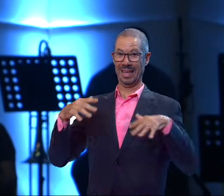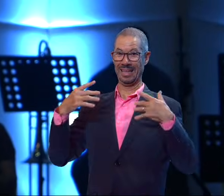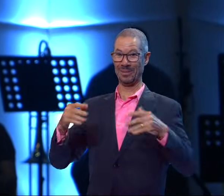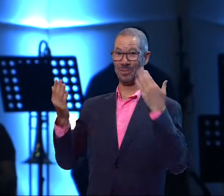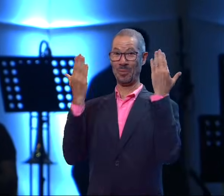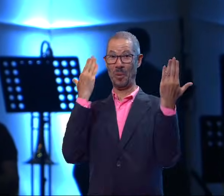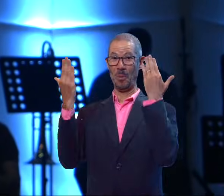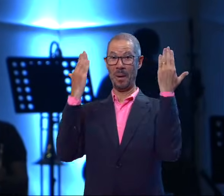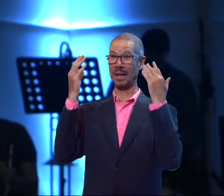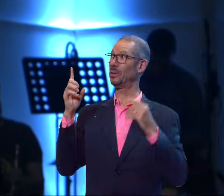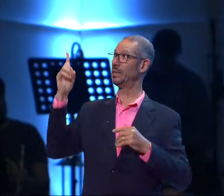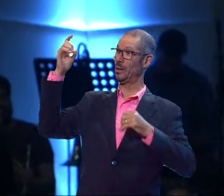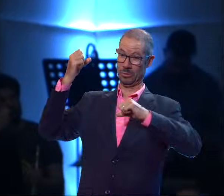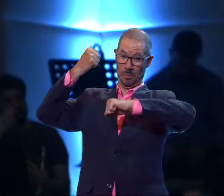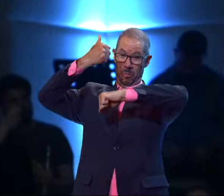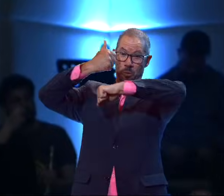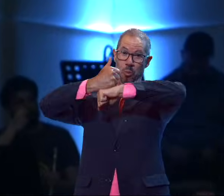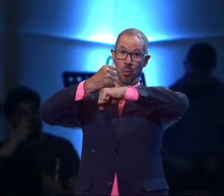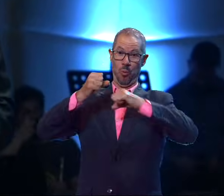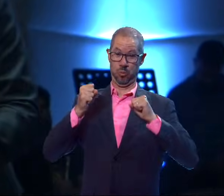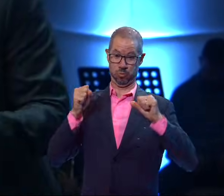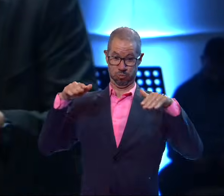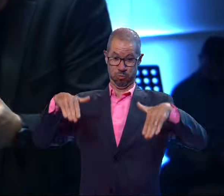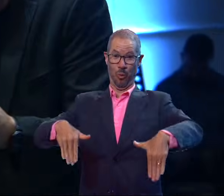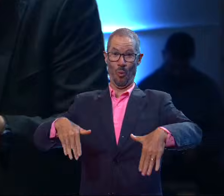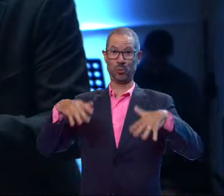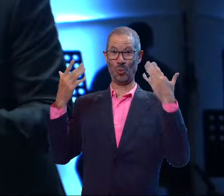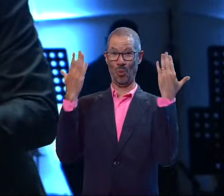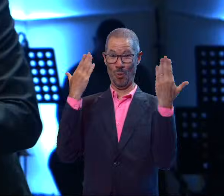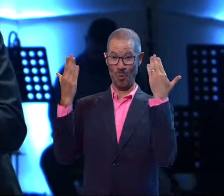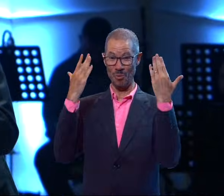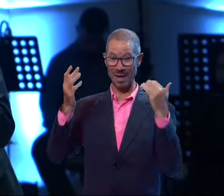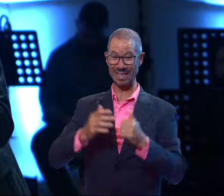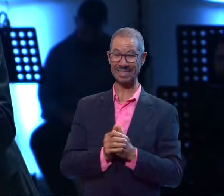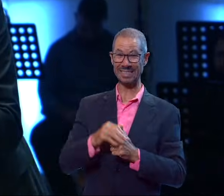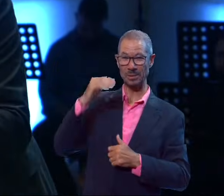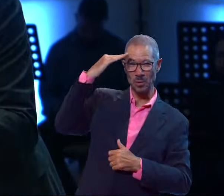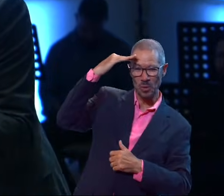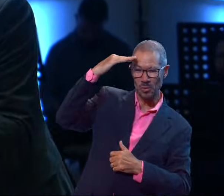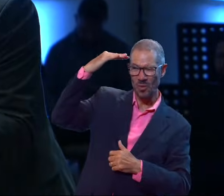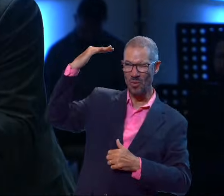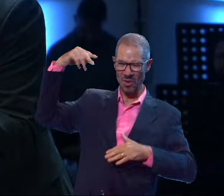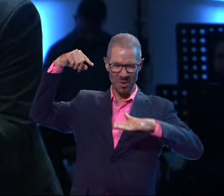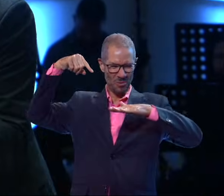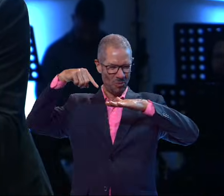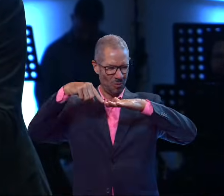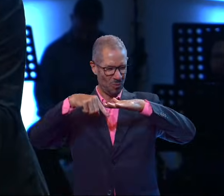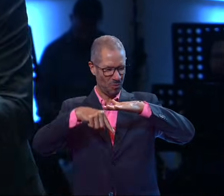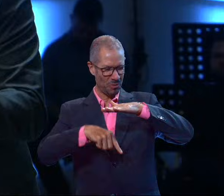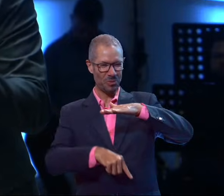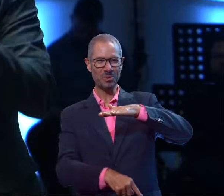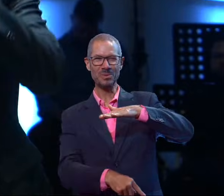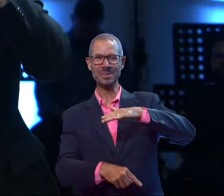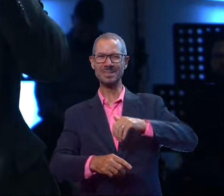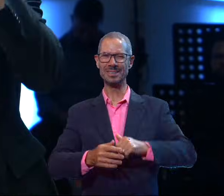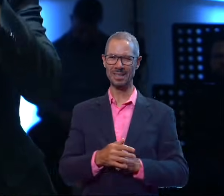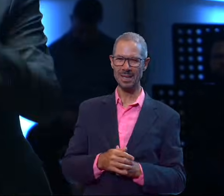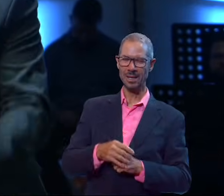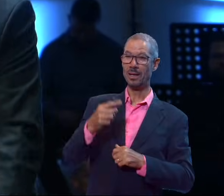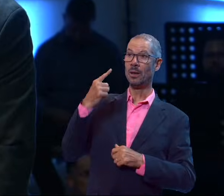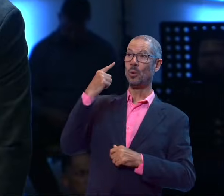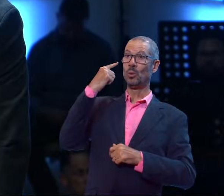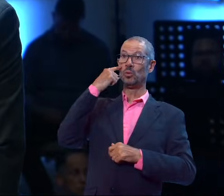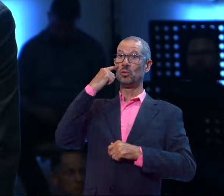como Ele era poderoso, como Deus é majestoso. E de repente eu fui vendo meu filho afundando no sofá, com os